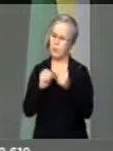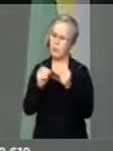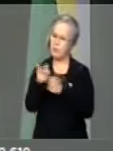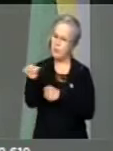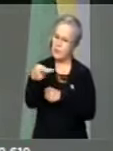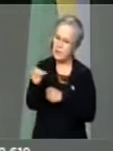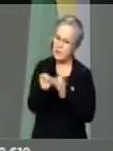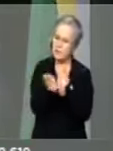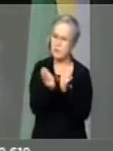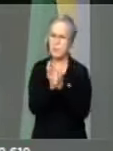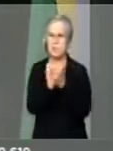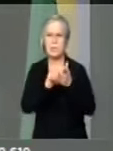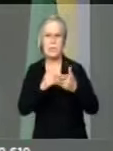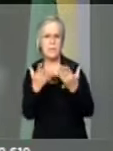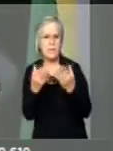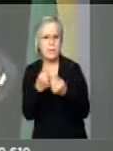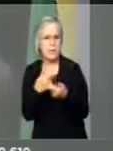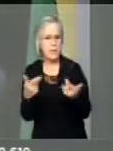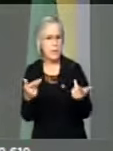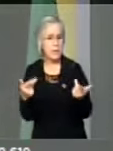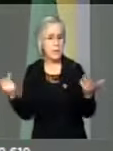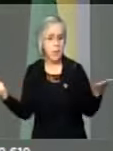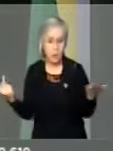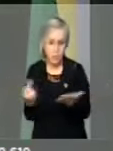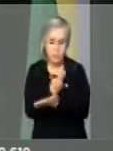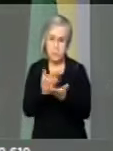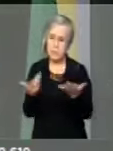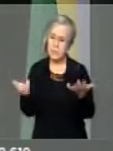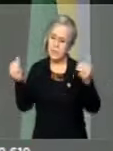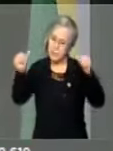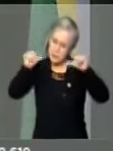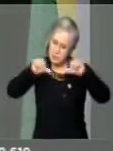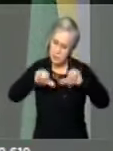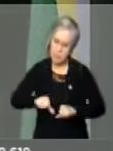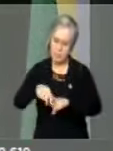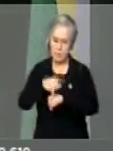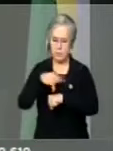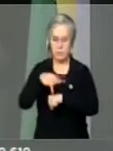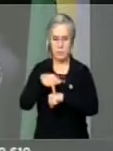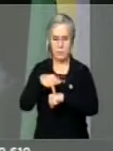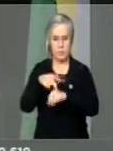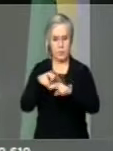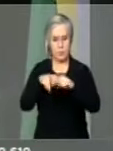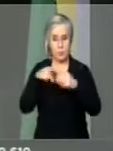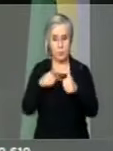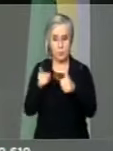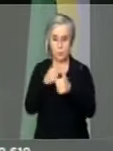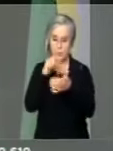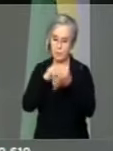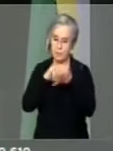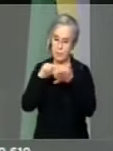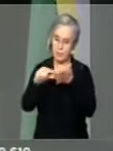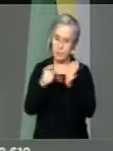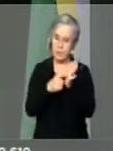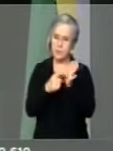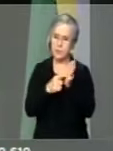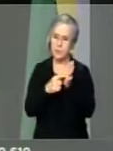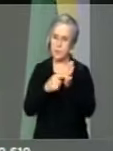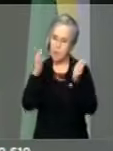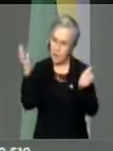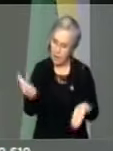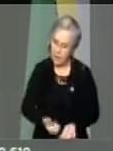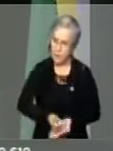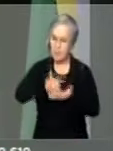de homens públicos e tantas situações que geraram essa depressão como nação. Por isso a primeira parte é exatamente essa, levantemos